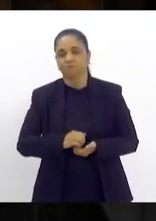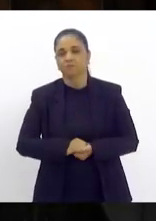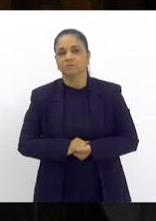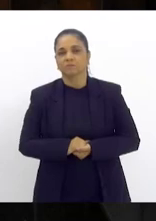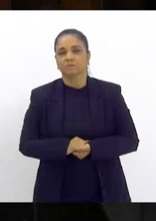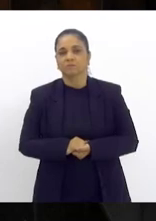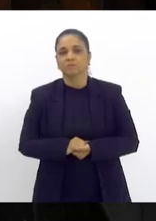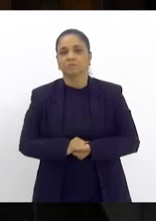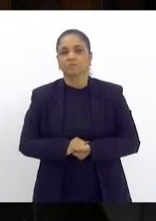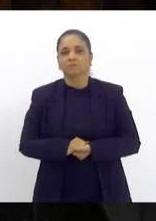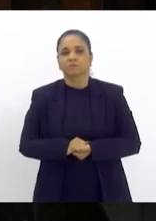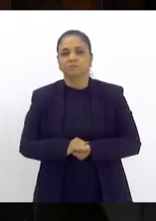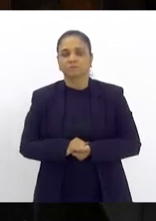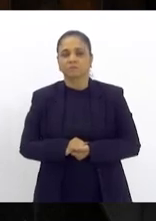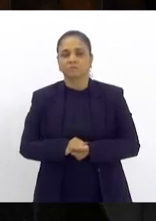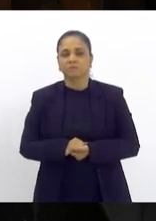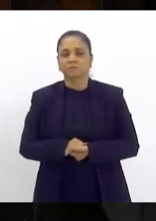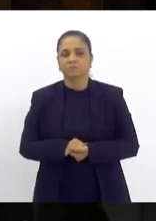Mas